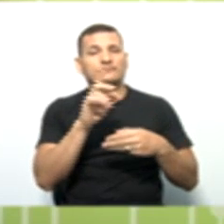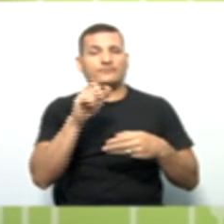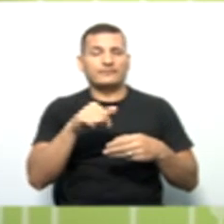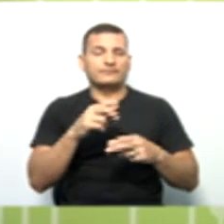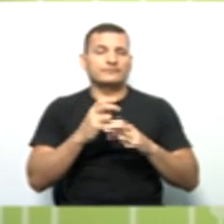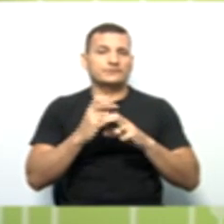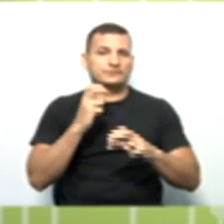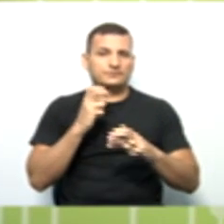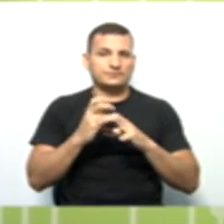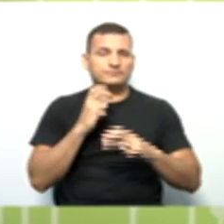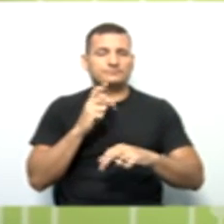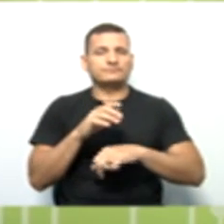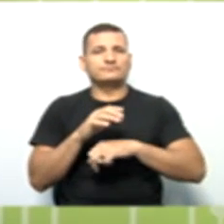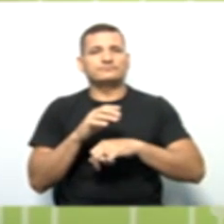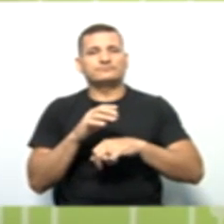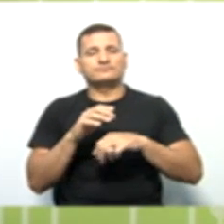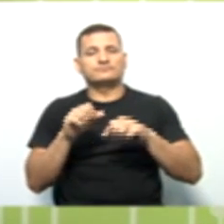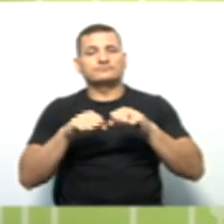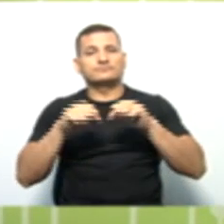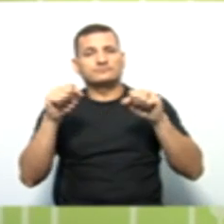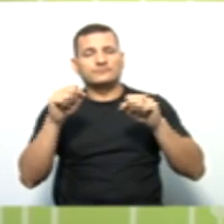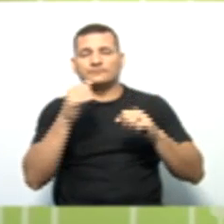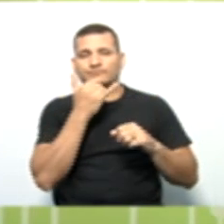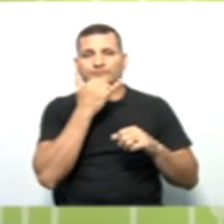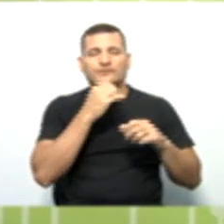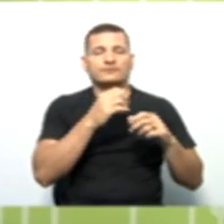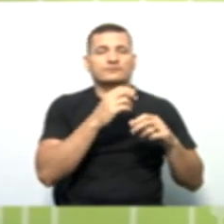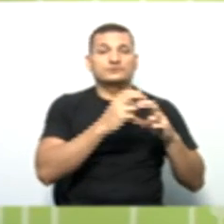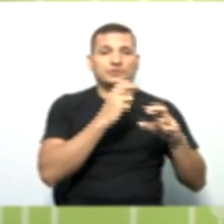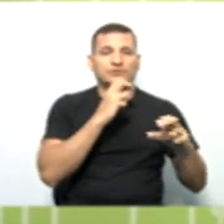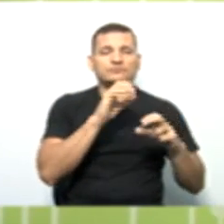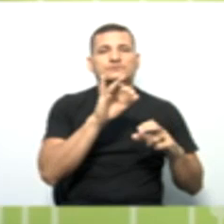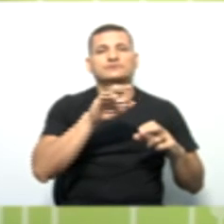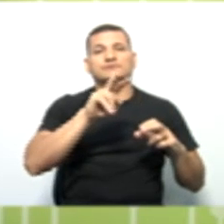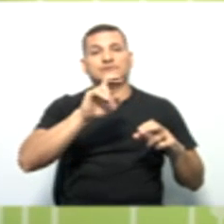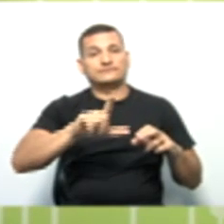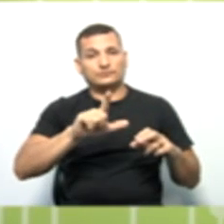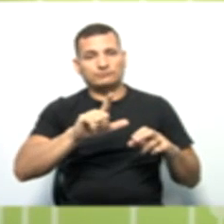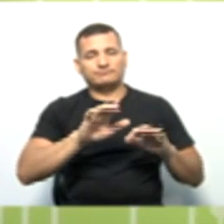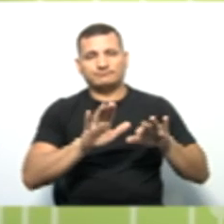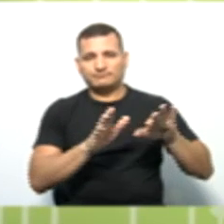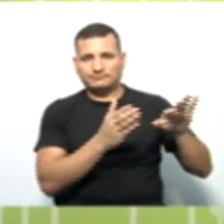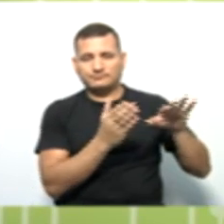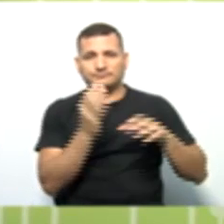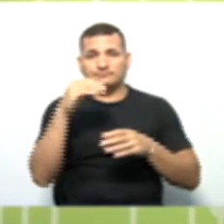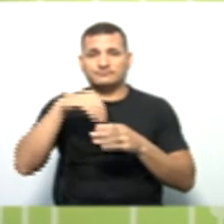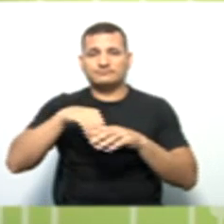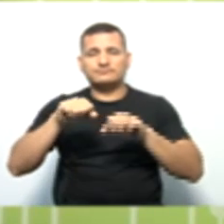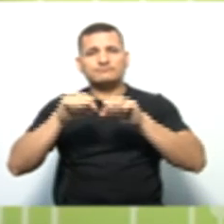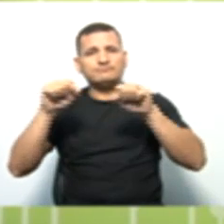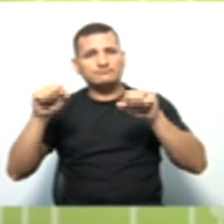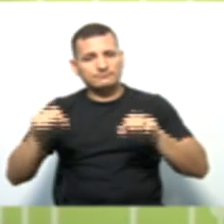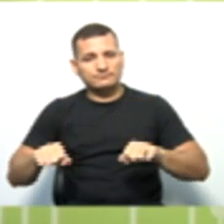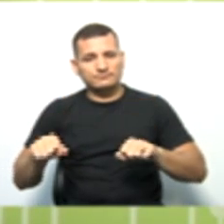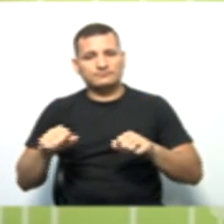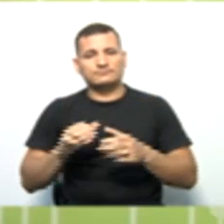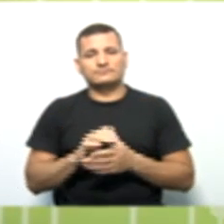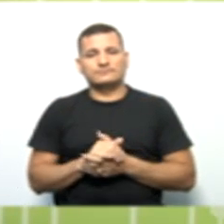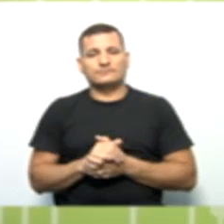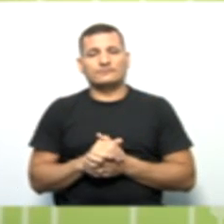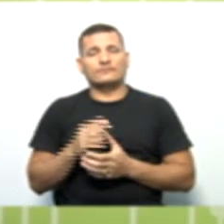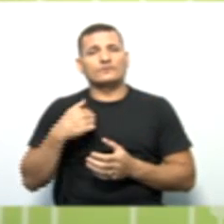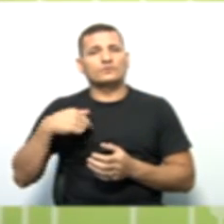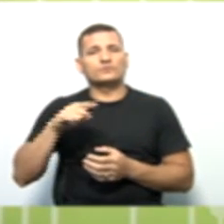engenheiro o engenheiro civil, né? Uhum. Dentro do sistema, gente, olha só, não é diferente. Beleza? Nós